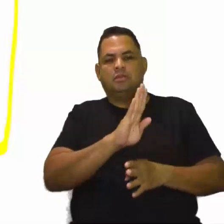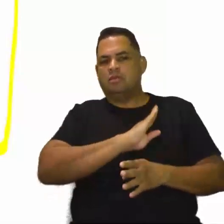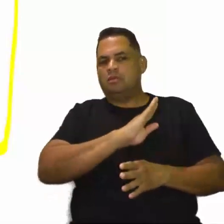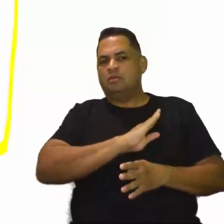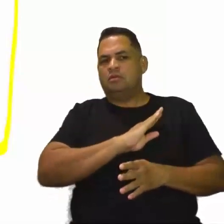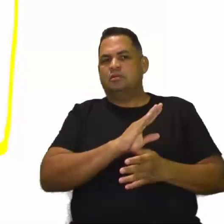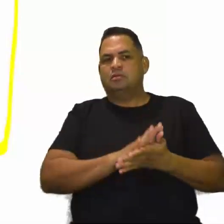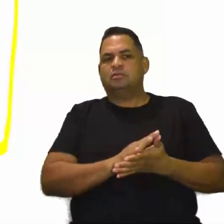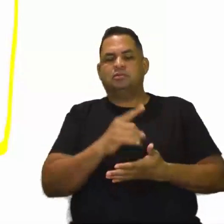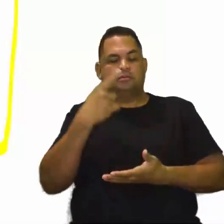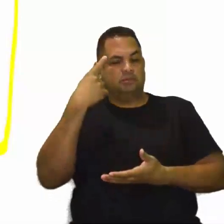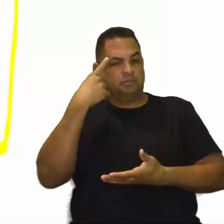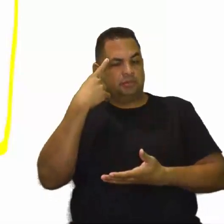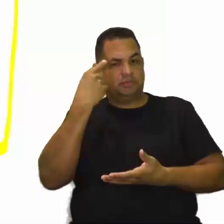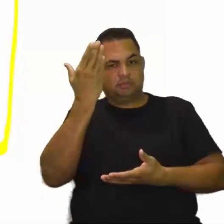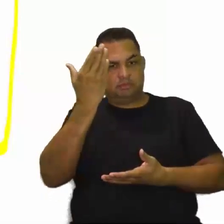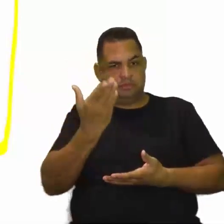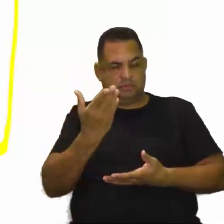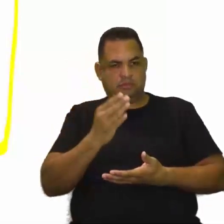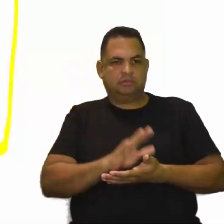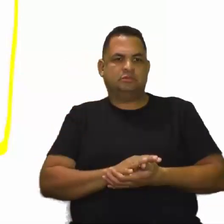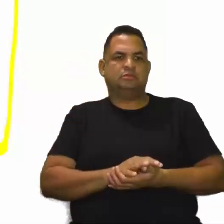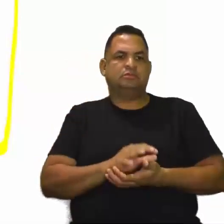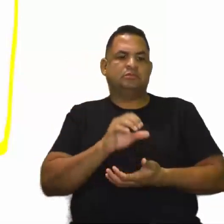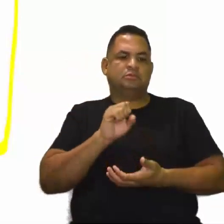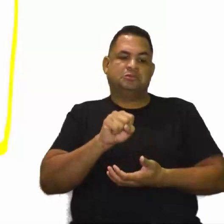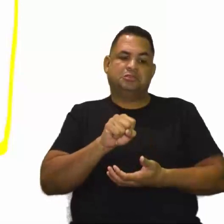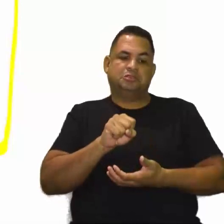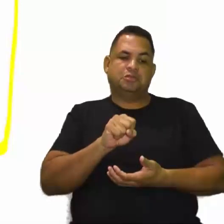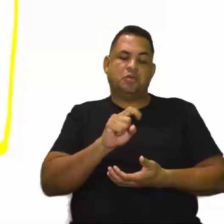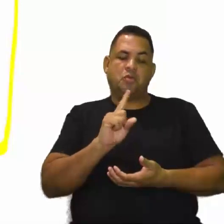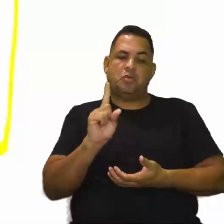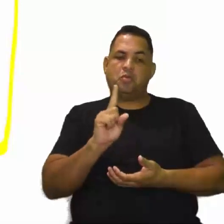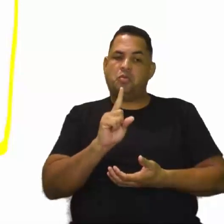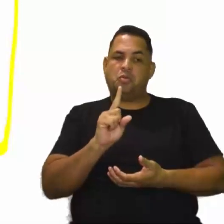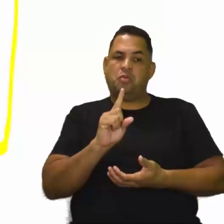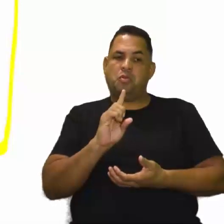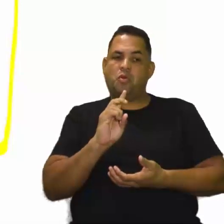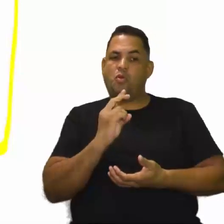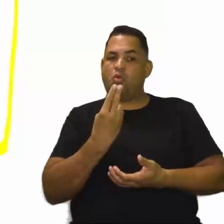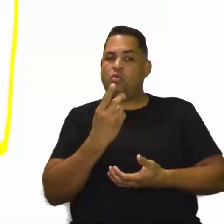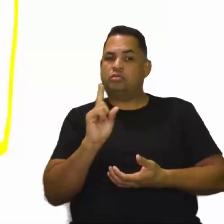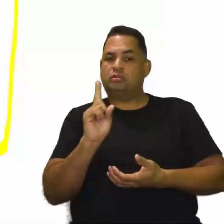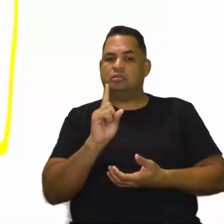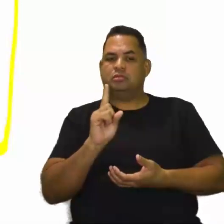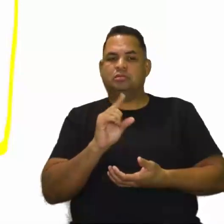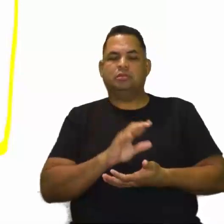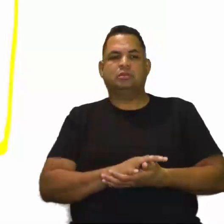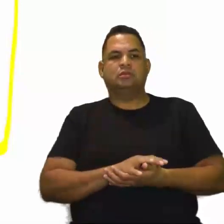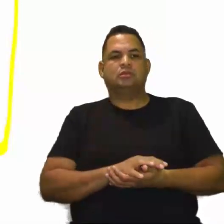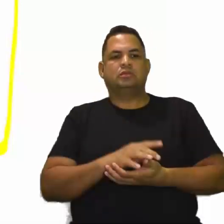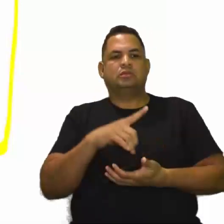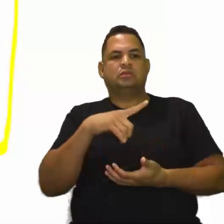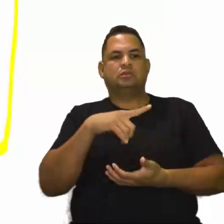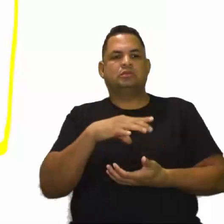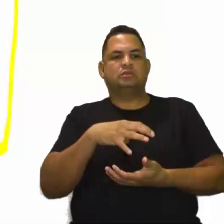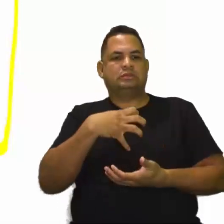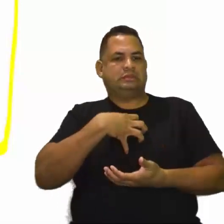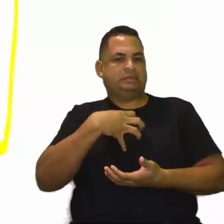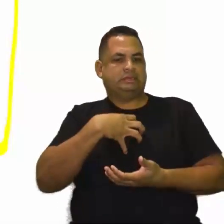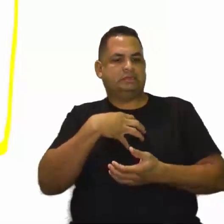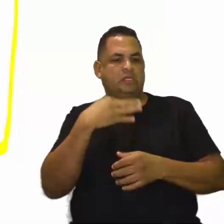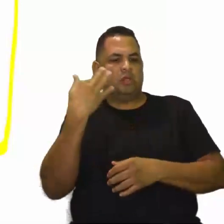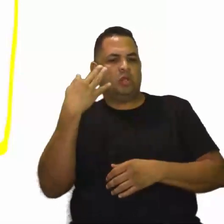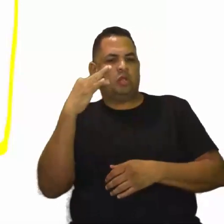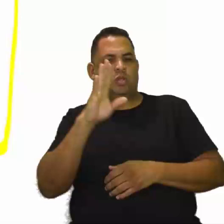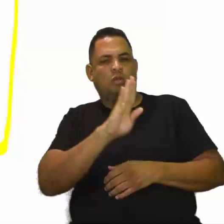Então, você vai refletir sobre isso e vai dizer sim ou não. Você sente frequentemente dores